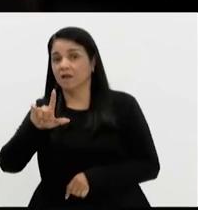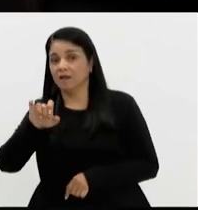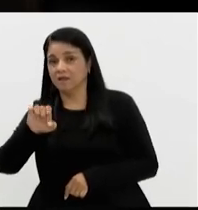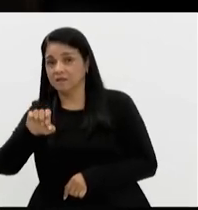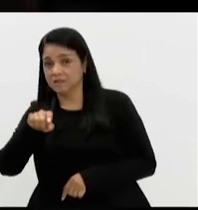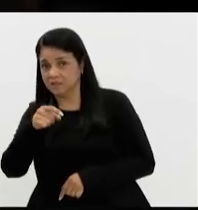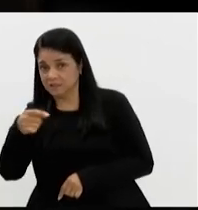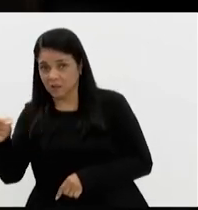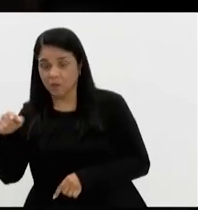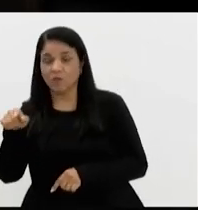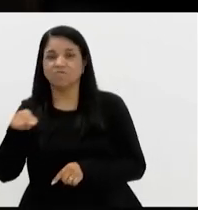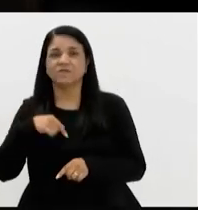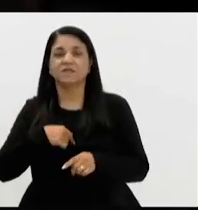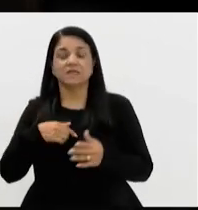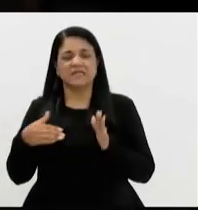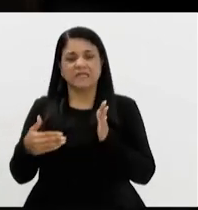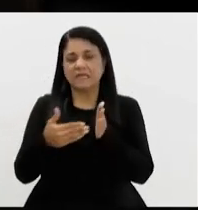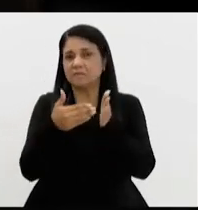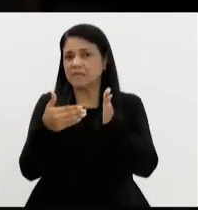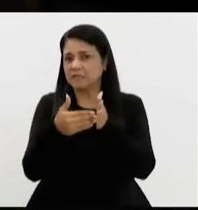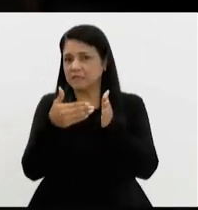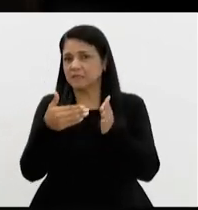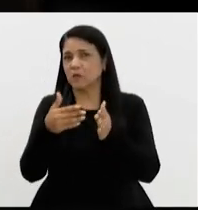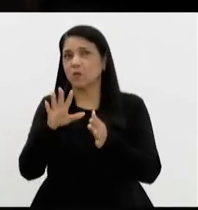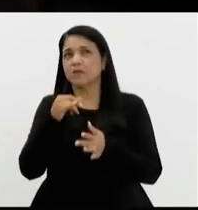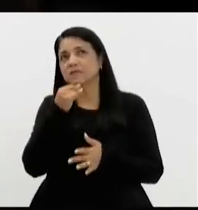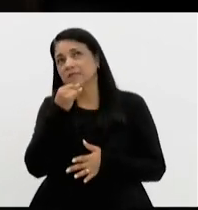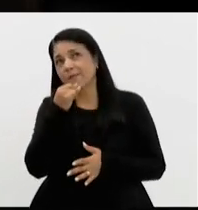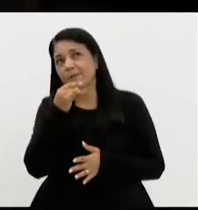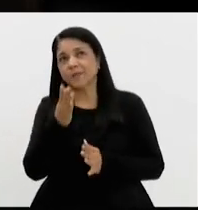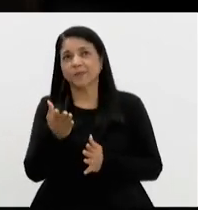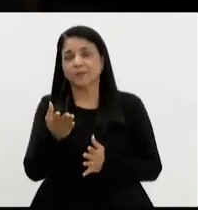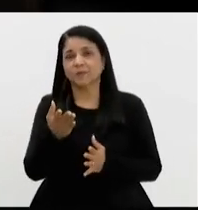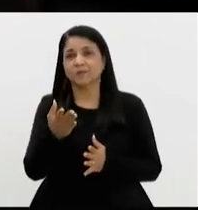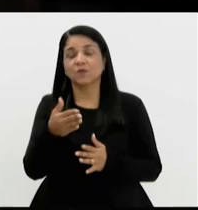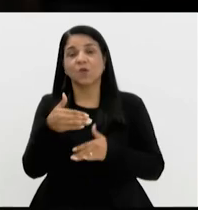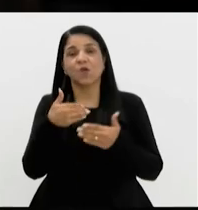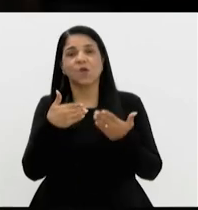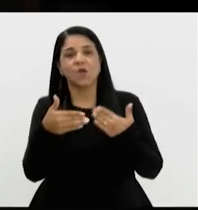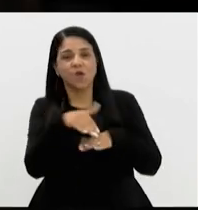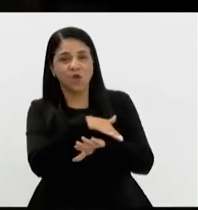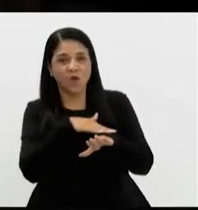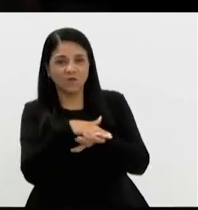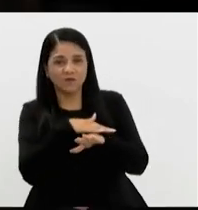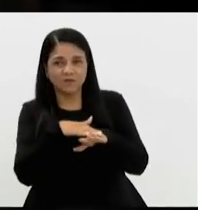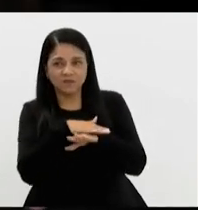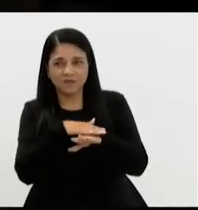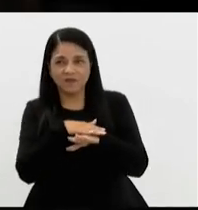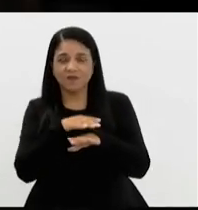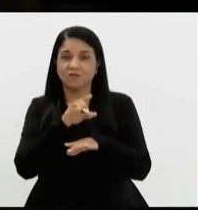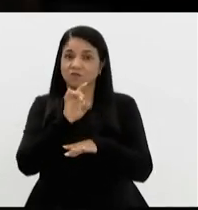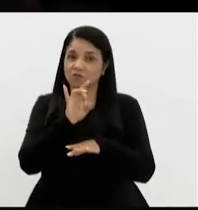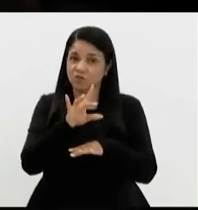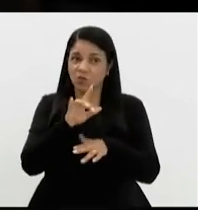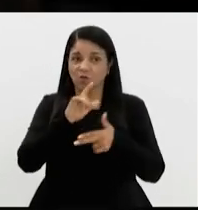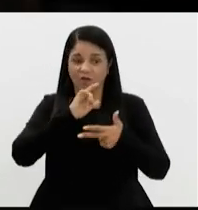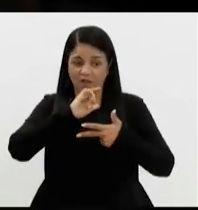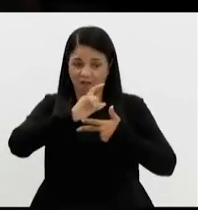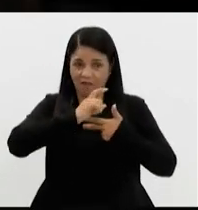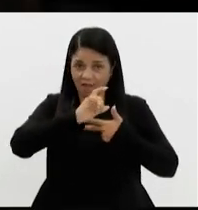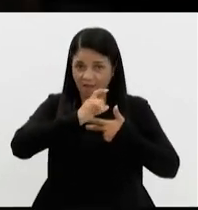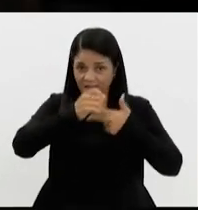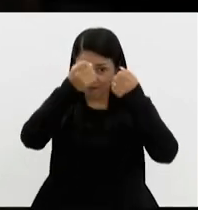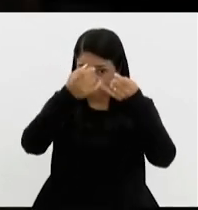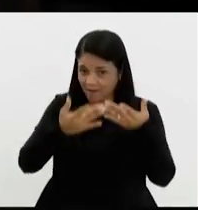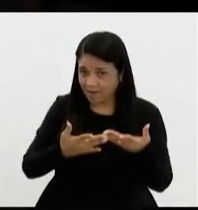limitação vai implicar em algum momento por exemplo nós conversarmos embora só se fale no executivo mas nós